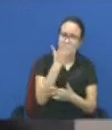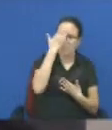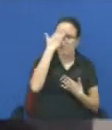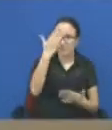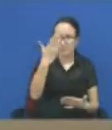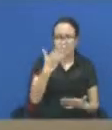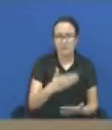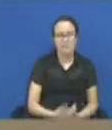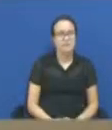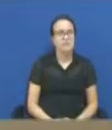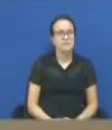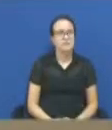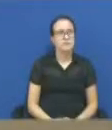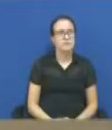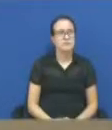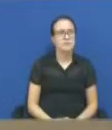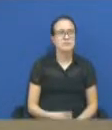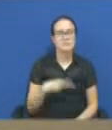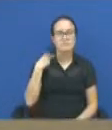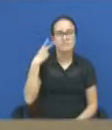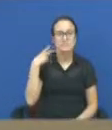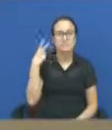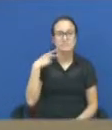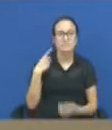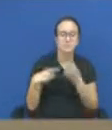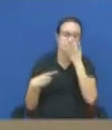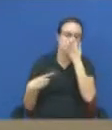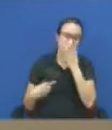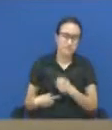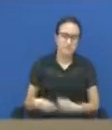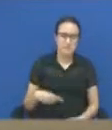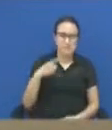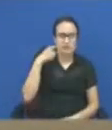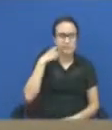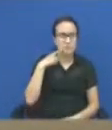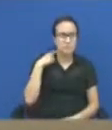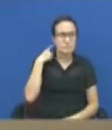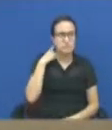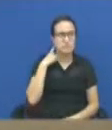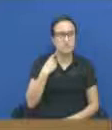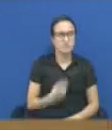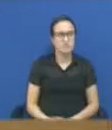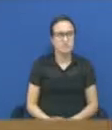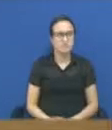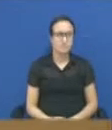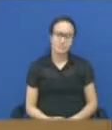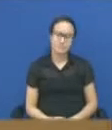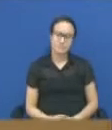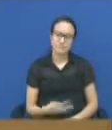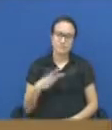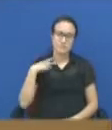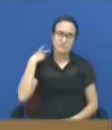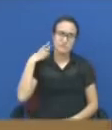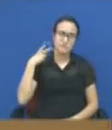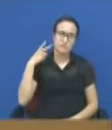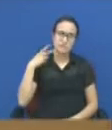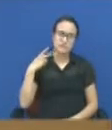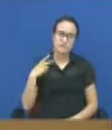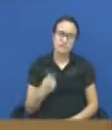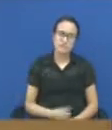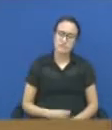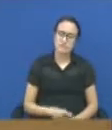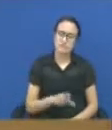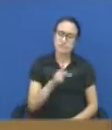obrigado. Mais algum vereador? Com a palavra o vereador Newton. Senhores vereadores, senhoras vereadoras,